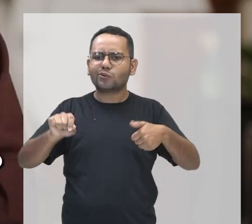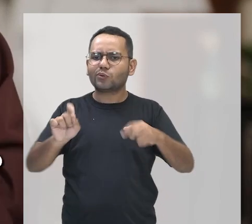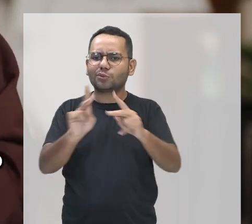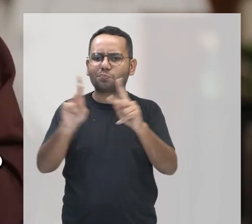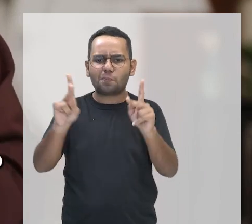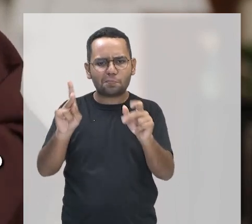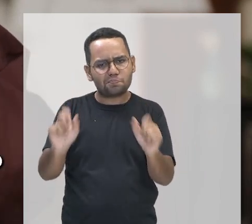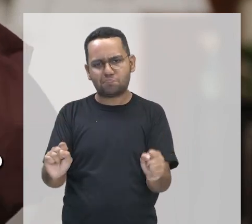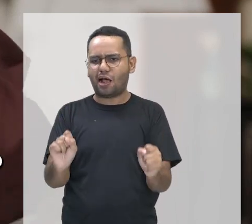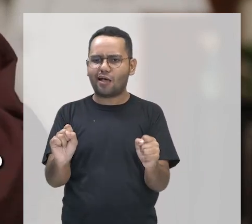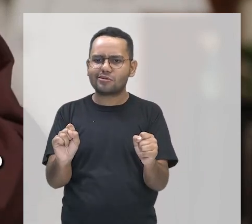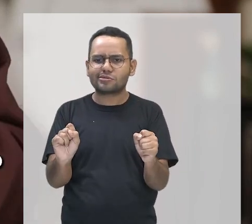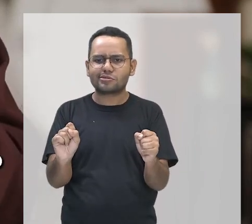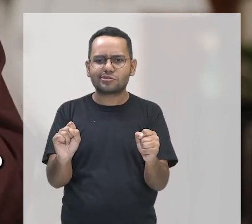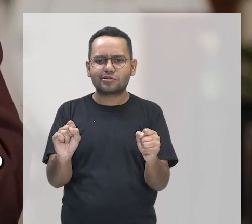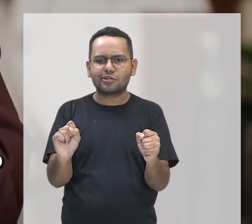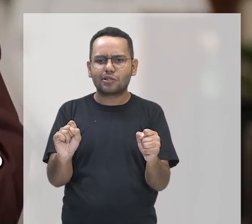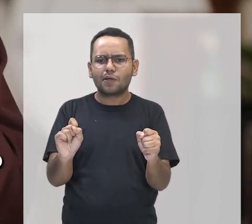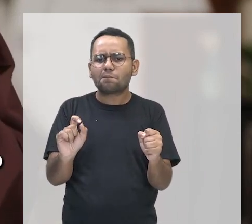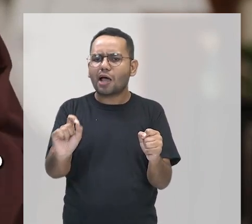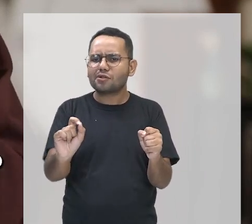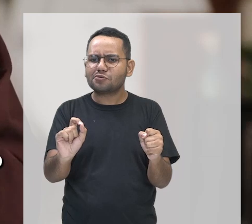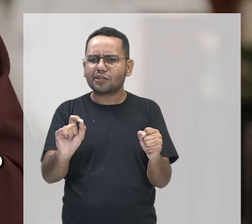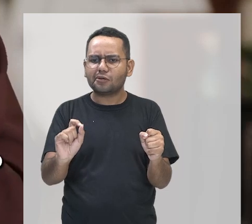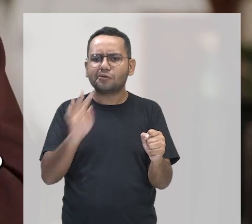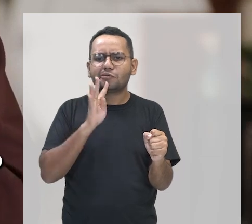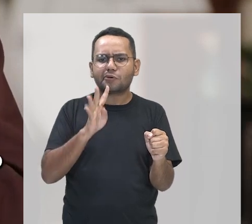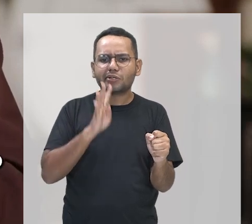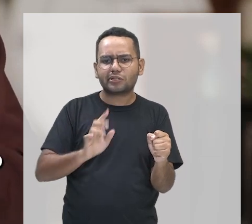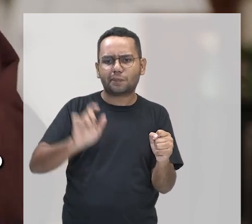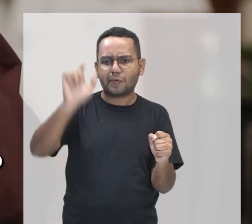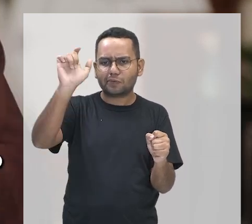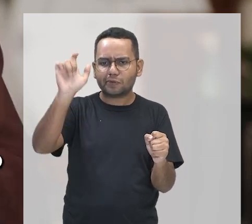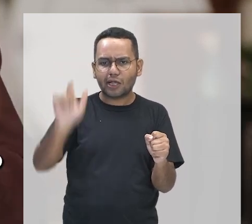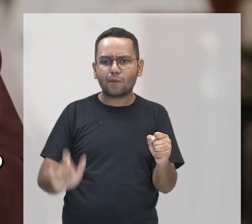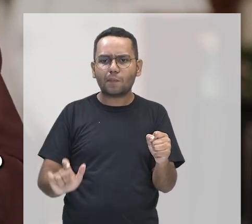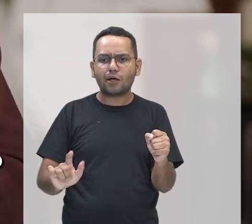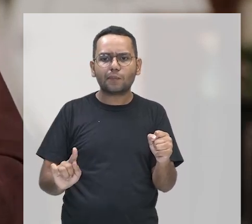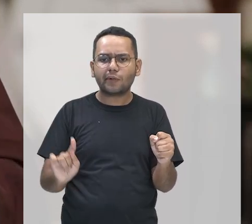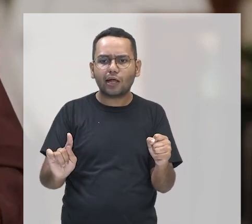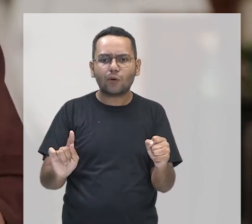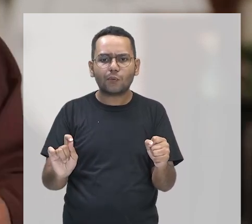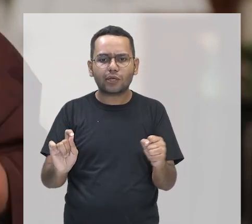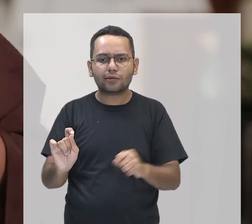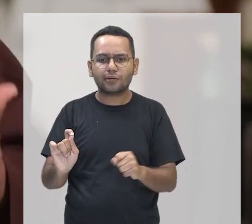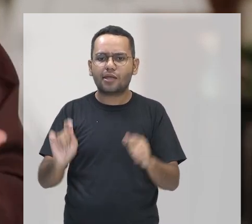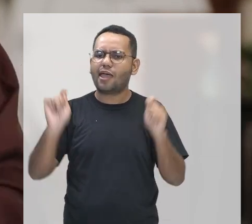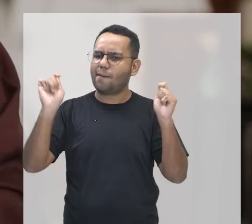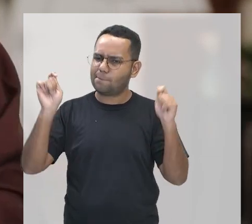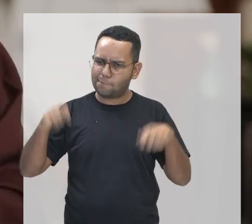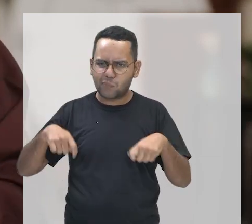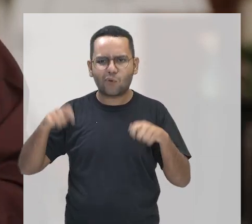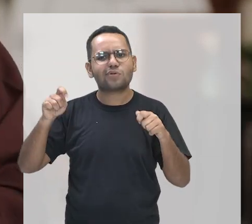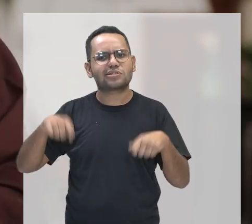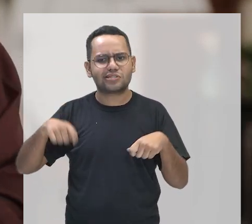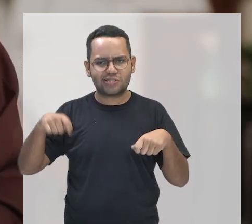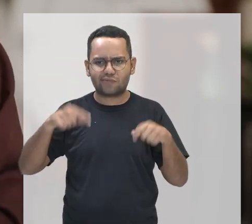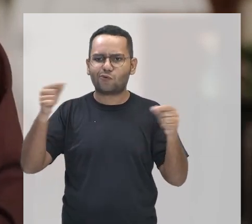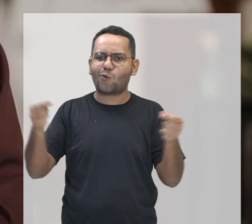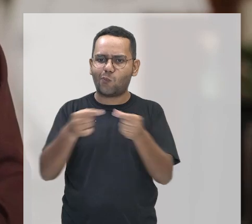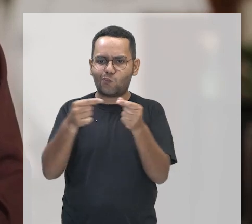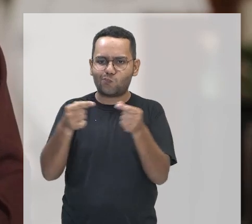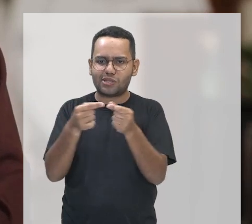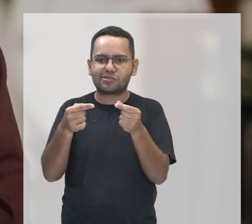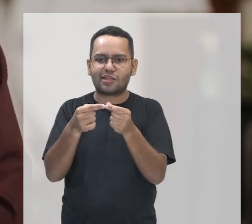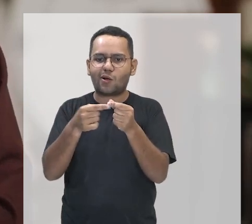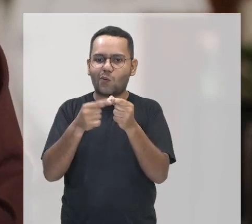harmoniosa, numa atitude, sobretudo, de reconhecimento de que o ser humano é capaz de fazer essa